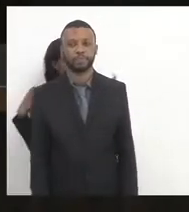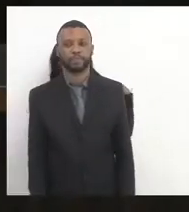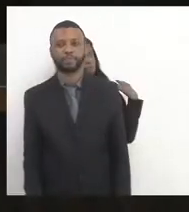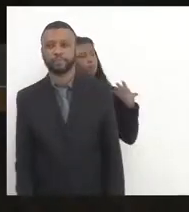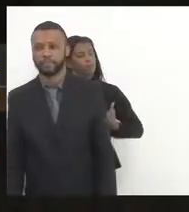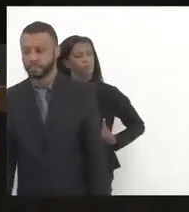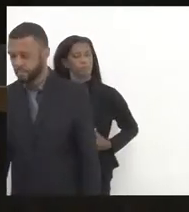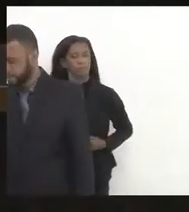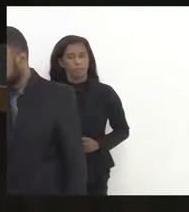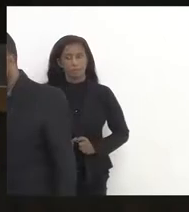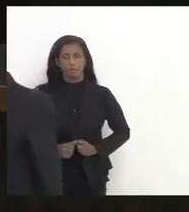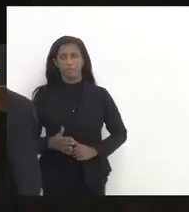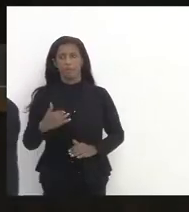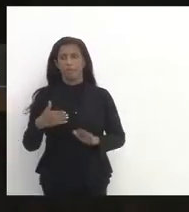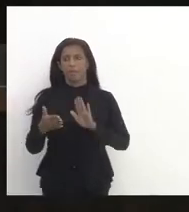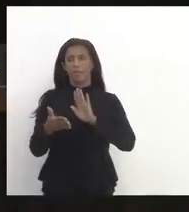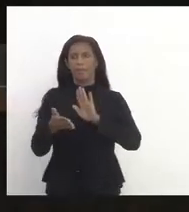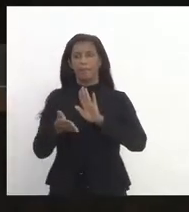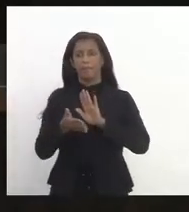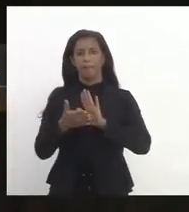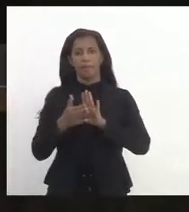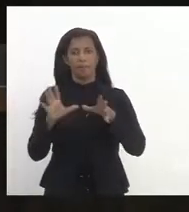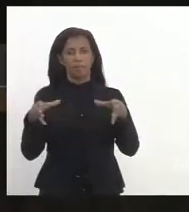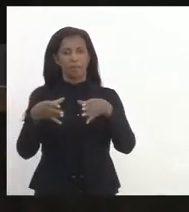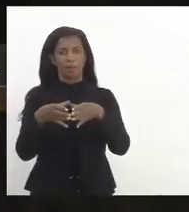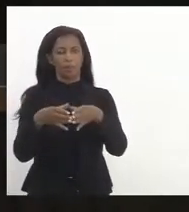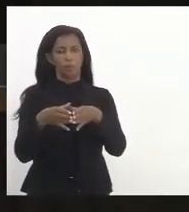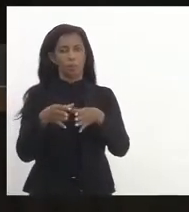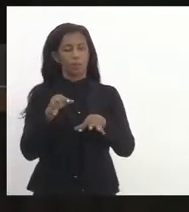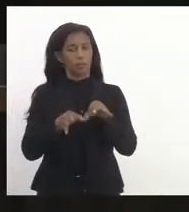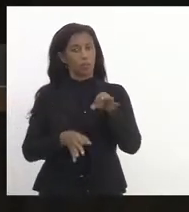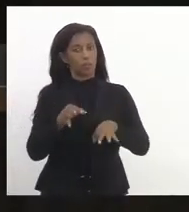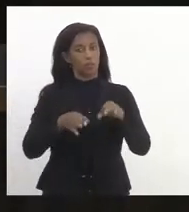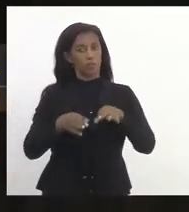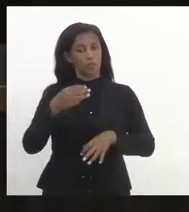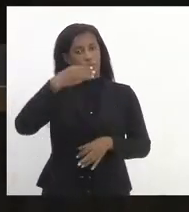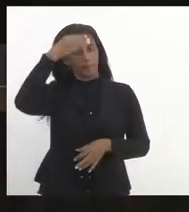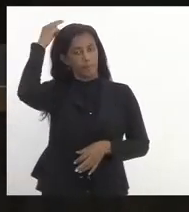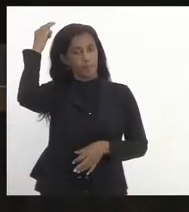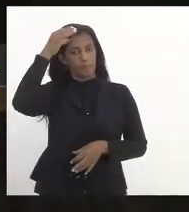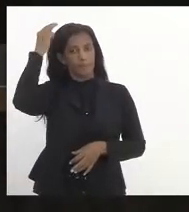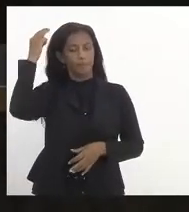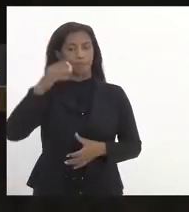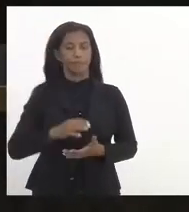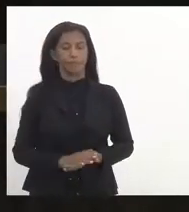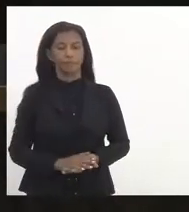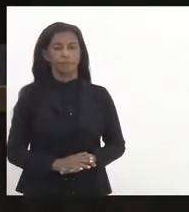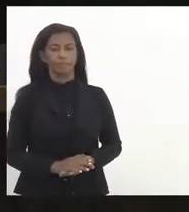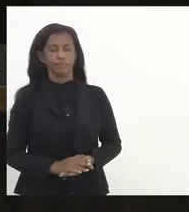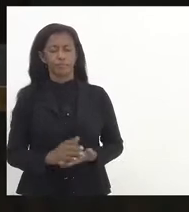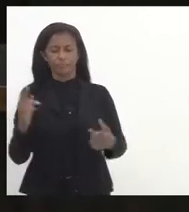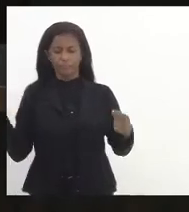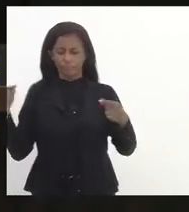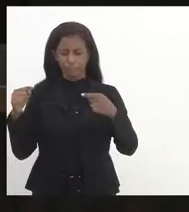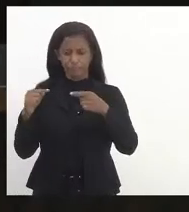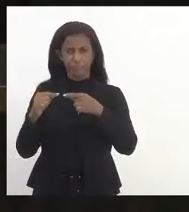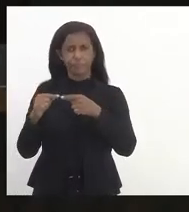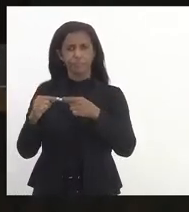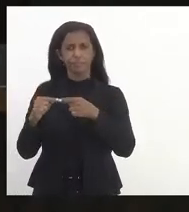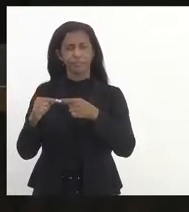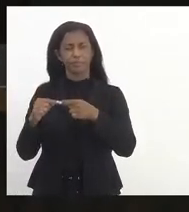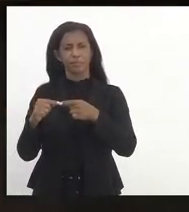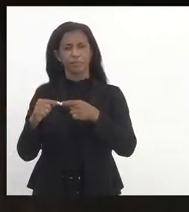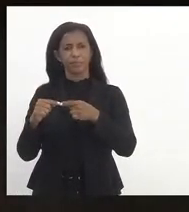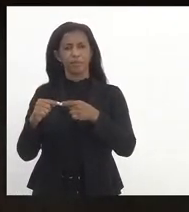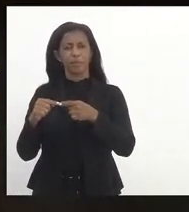Para emitir parecer pela Comissão de Constituição e Justiça, deputado Márcio Pacheco. Na mesma linha, senhor presidente,